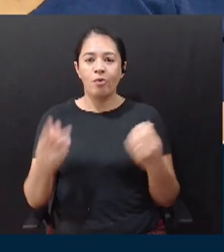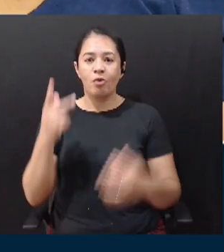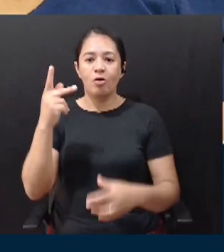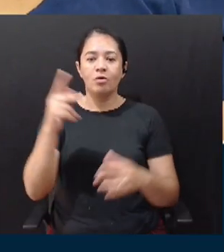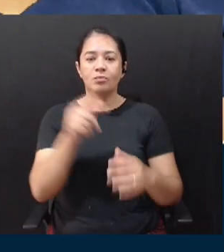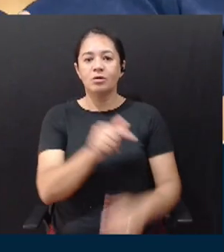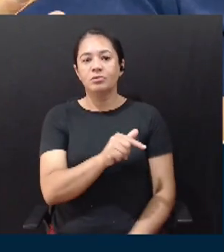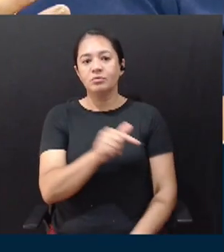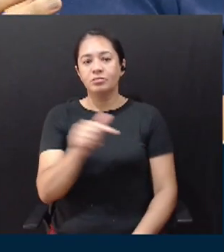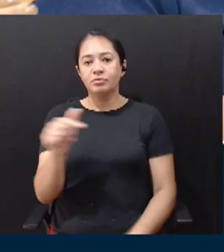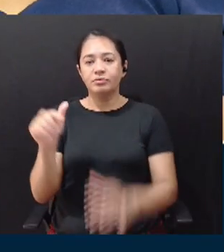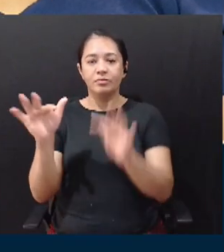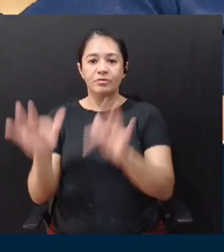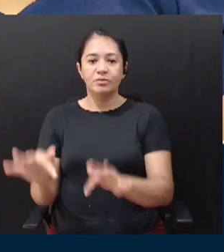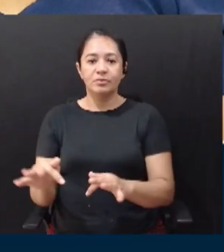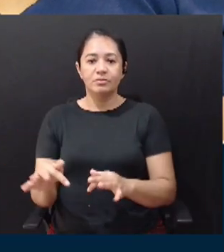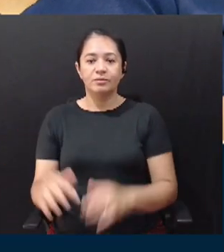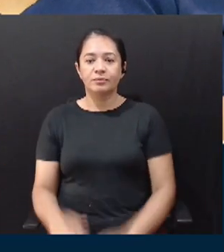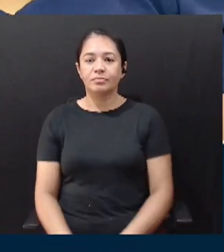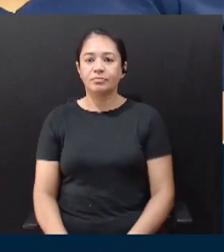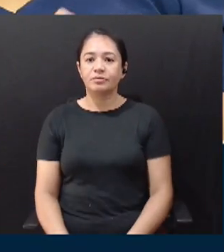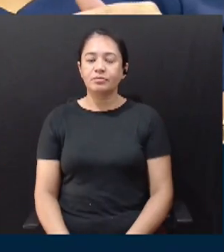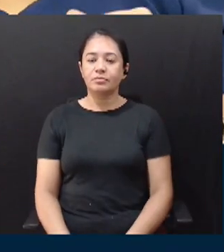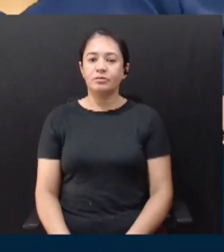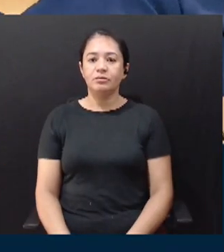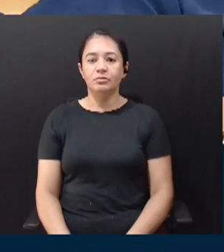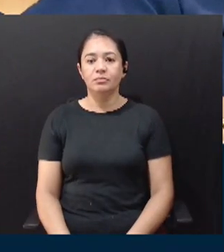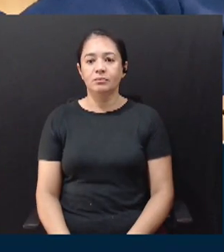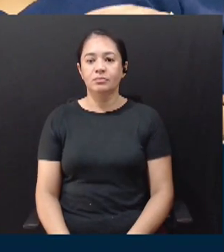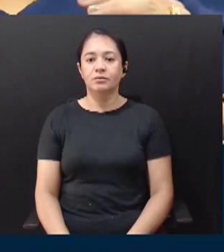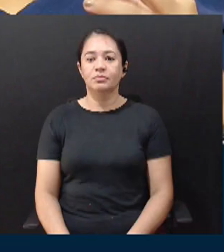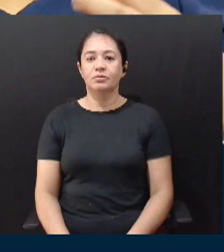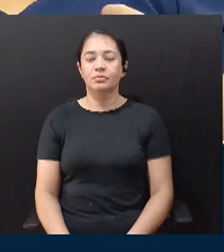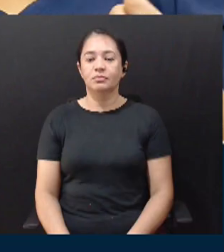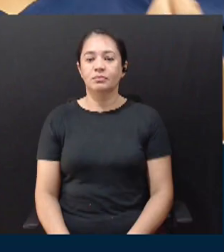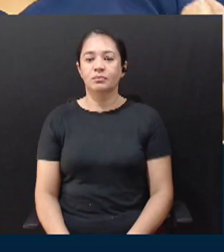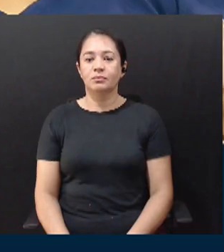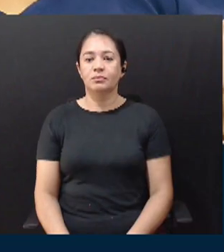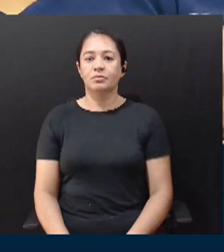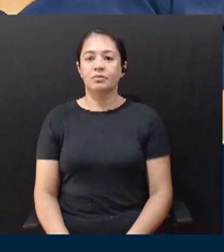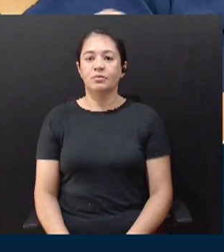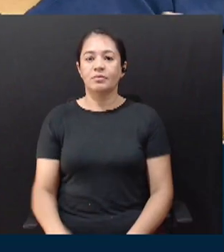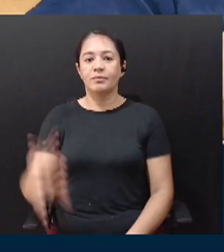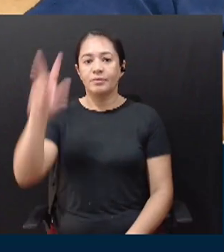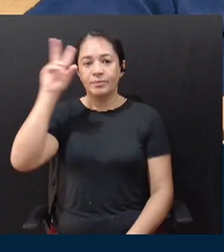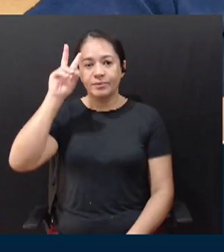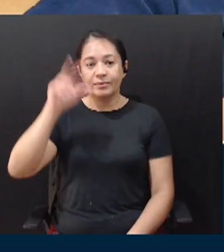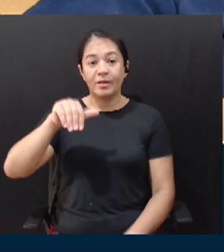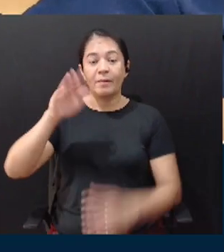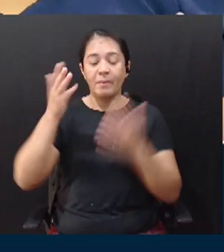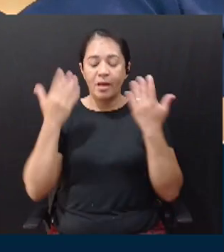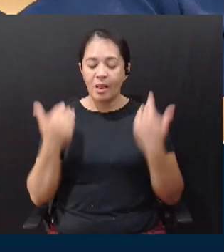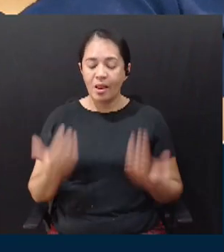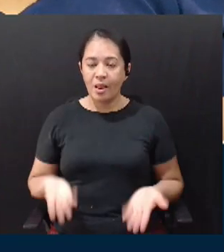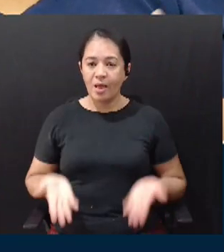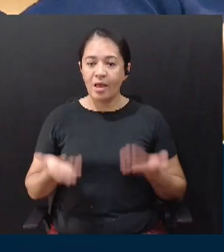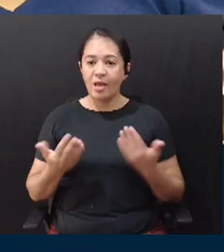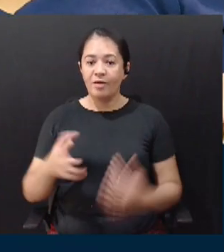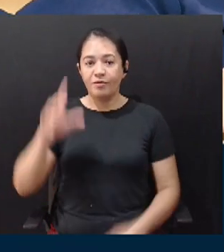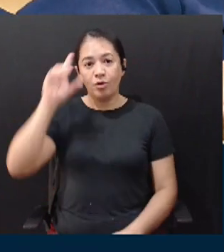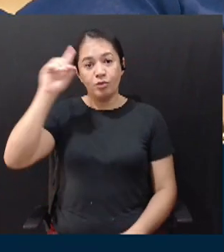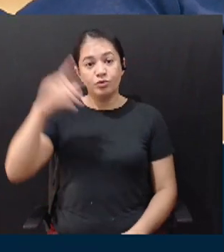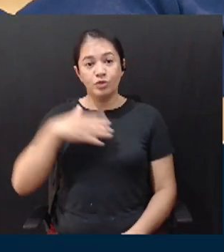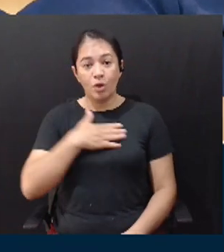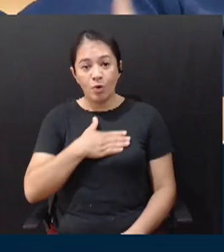se planejar para que a segunda-feira seja um pouco mais leve, que seja um dia gostoso, um dia natural para